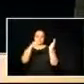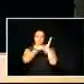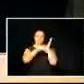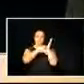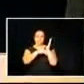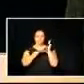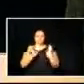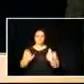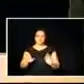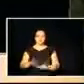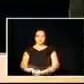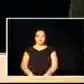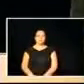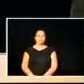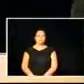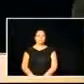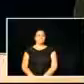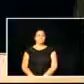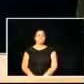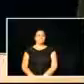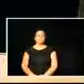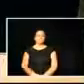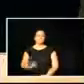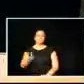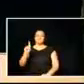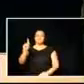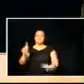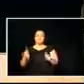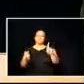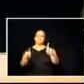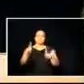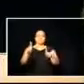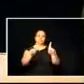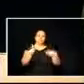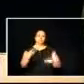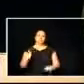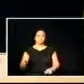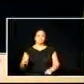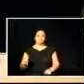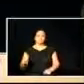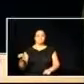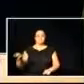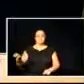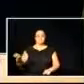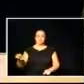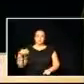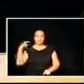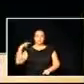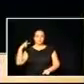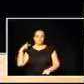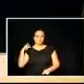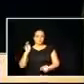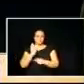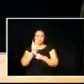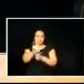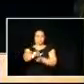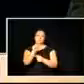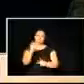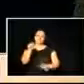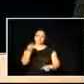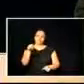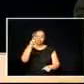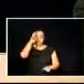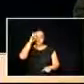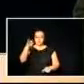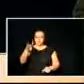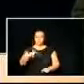Eu acredito que qualquer um dos 19 vereadores estarão prontos a ajudar o senhor a elaborar esse projeto de lei, o qual autoriza, então, o aumento aos servidores